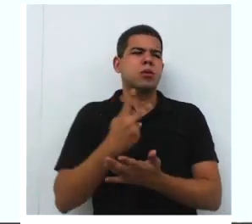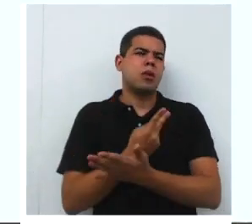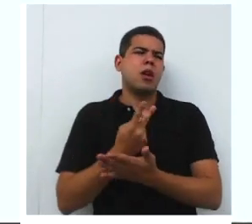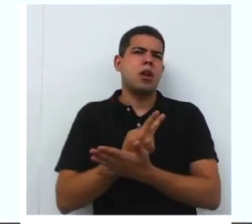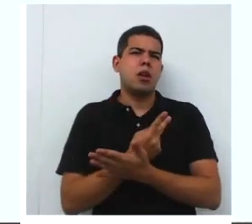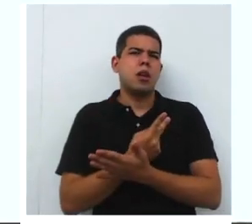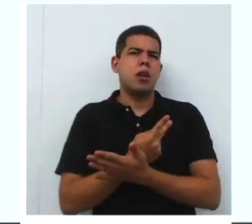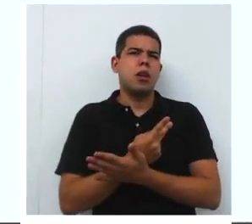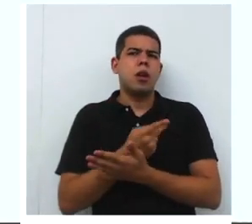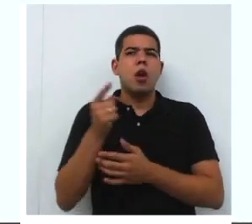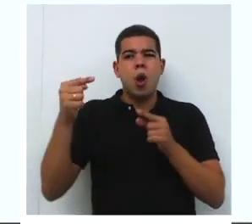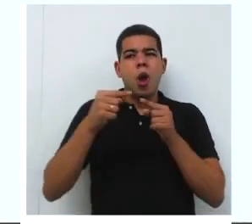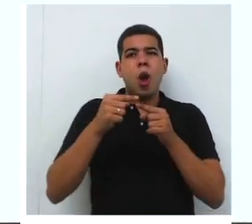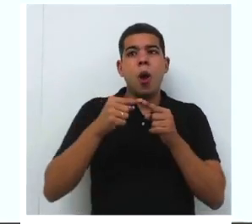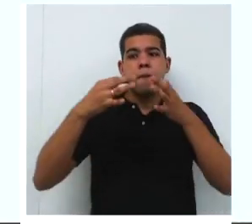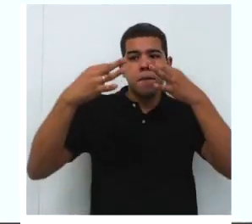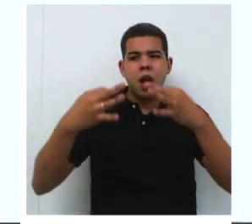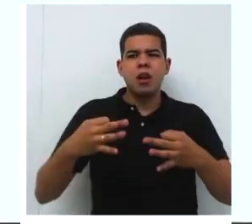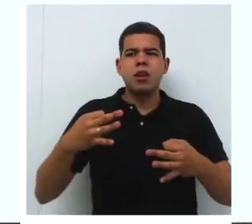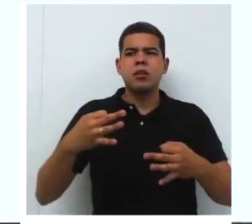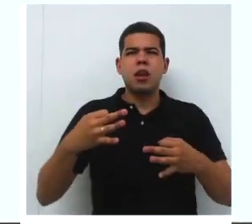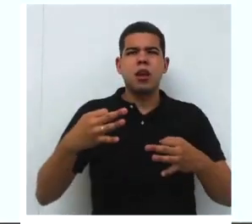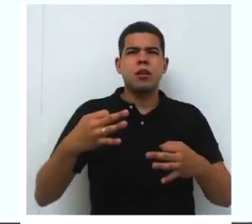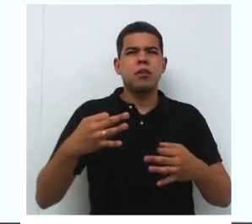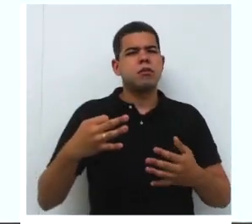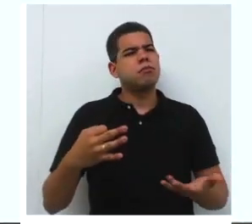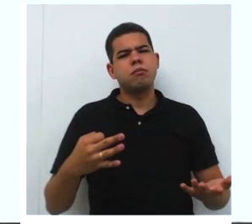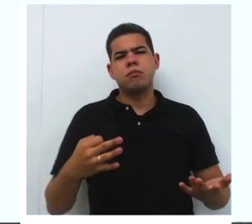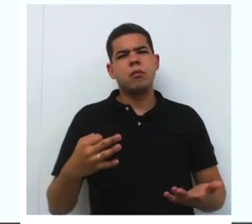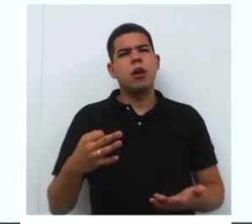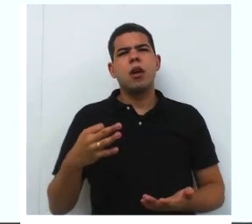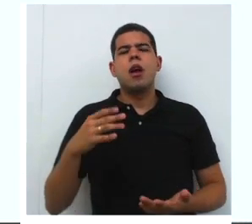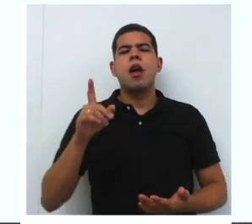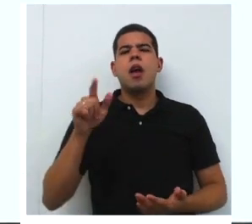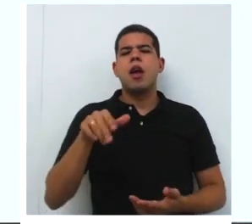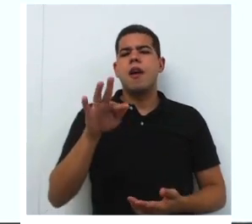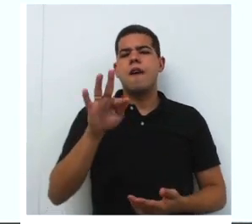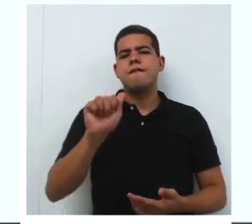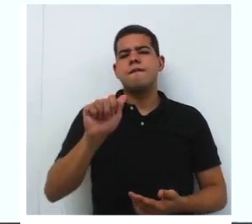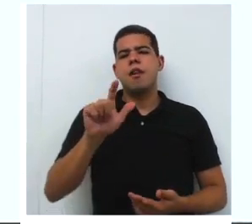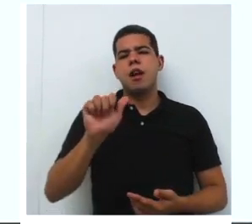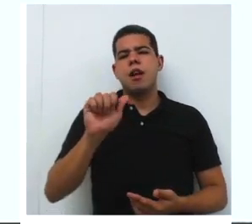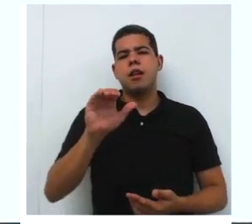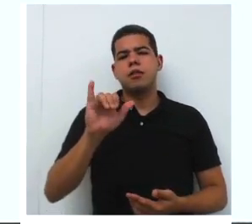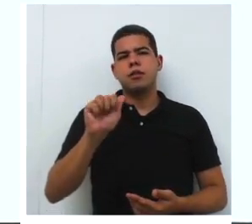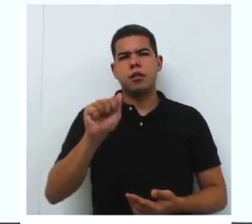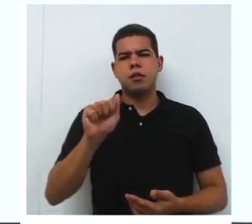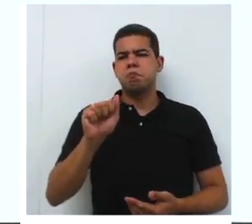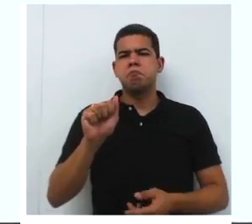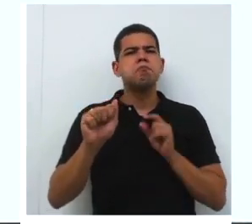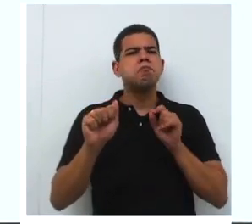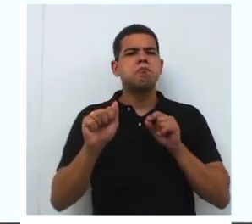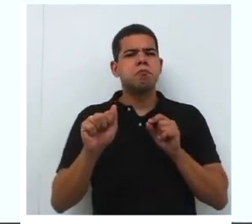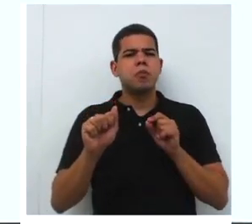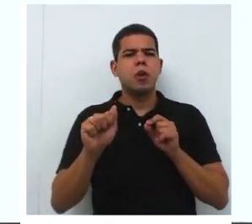baseada na realidade. Então, é uma falácia. O que é a falácia? Quando você propõe algo que não